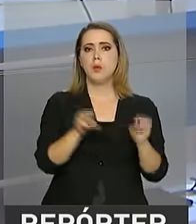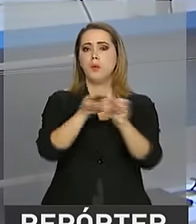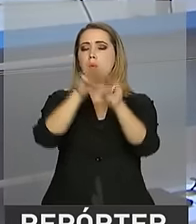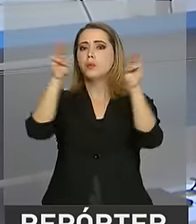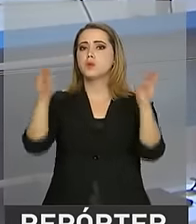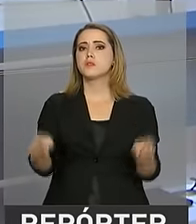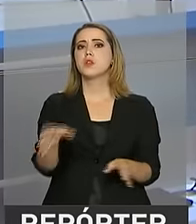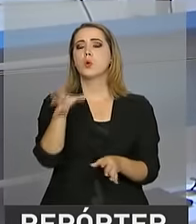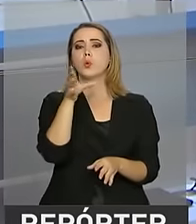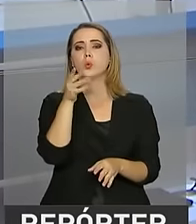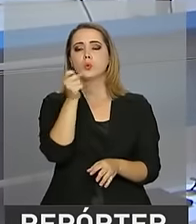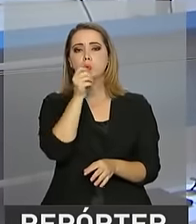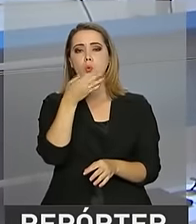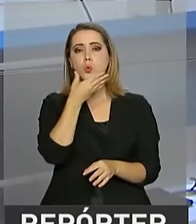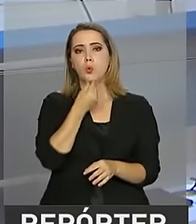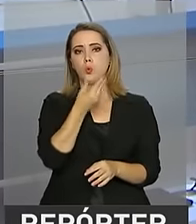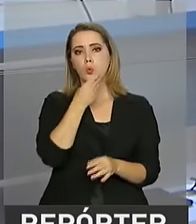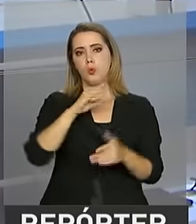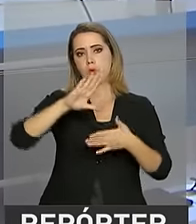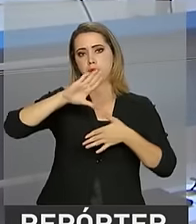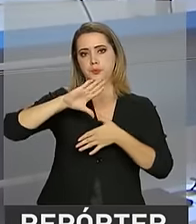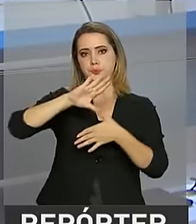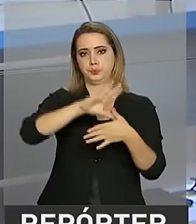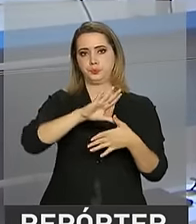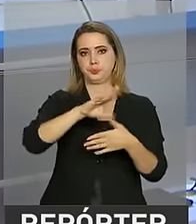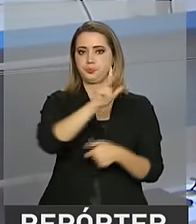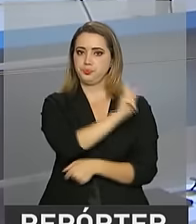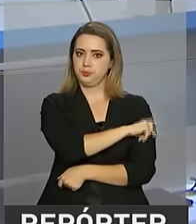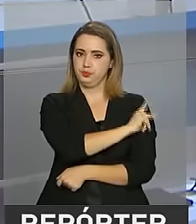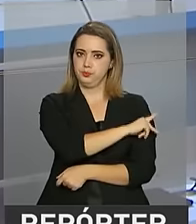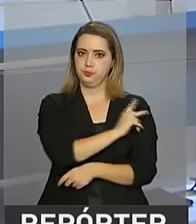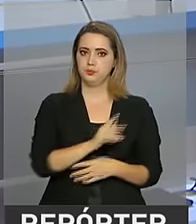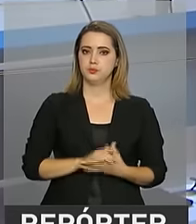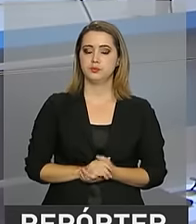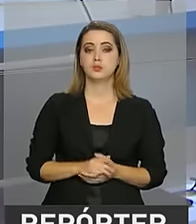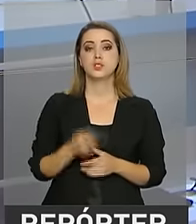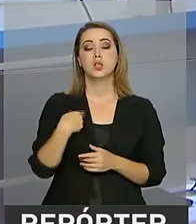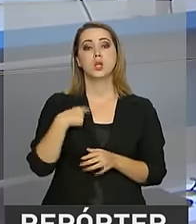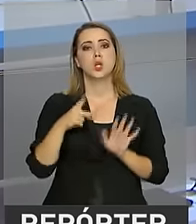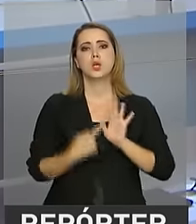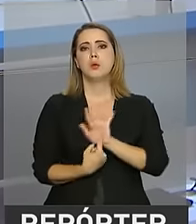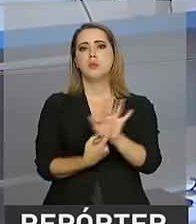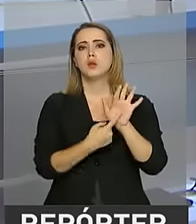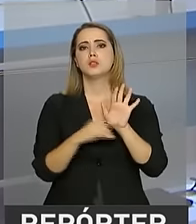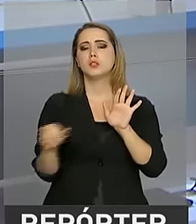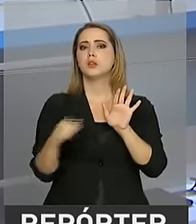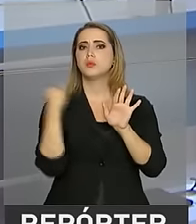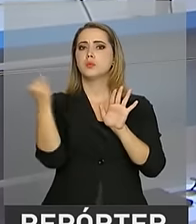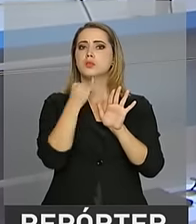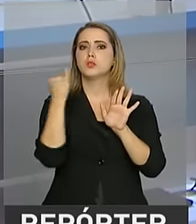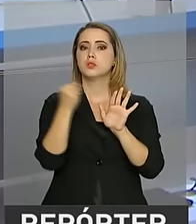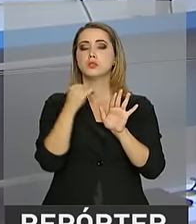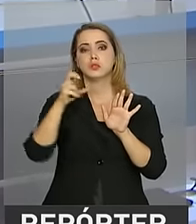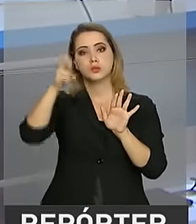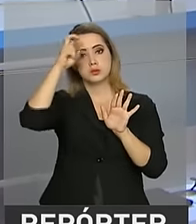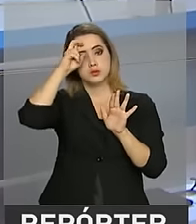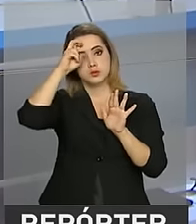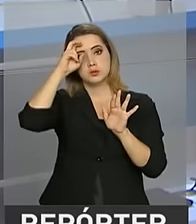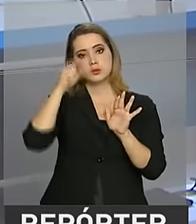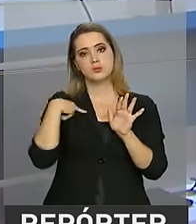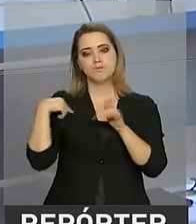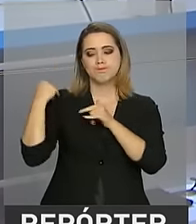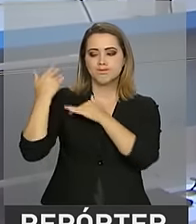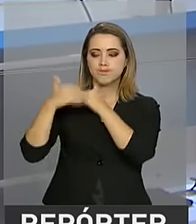Americano no município piauiense de São Raimundo Nonato as peças mostram a importância do patrimônio cultural